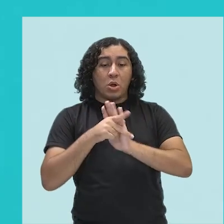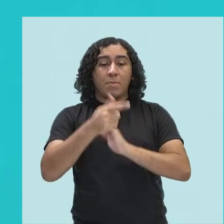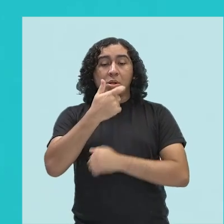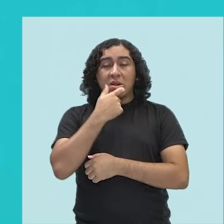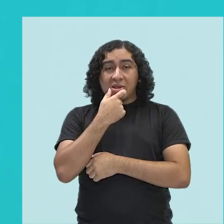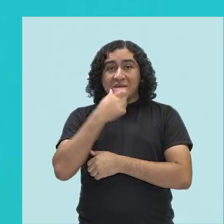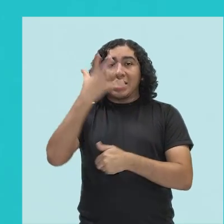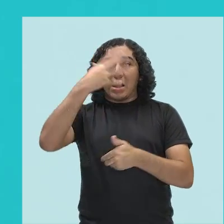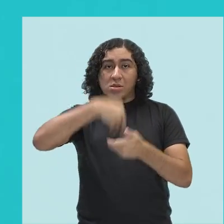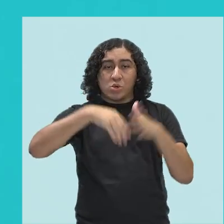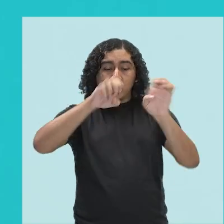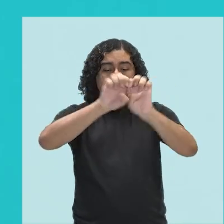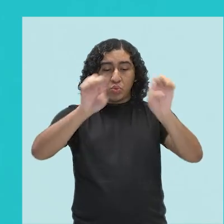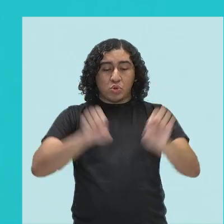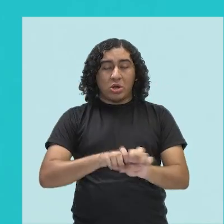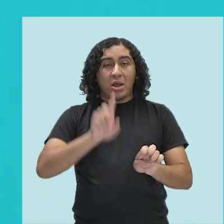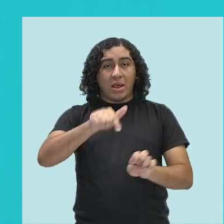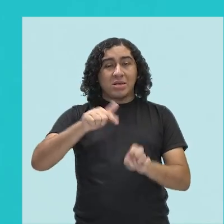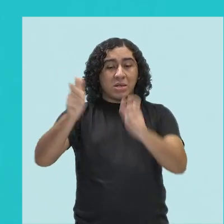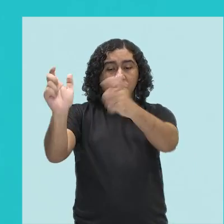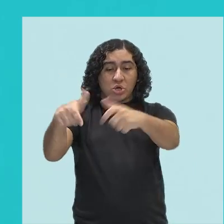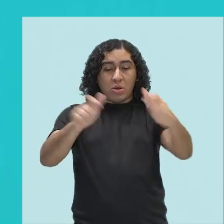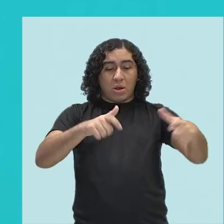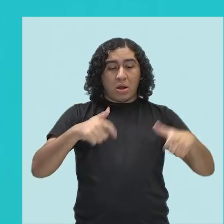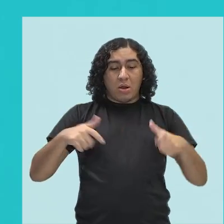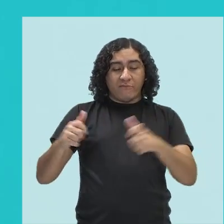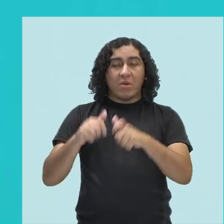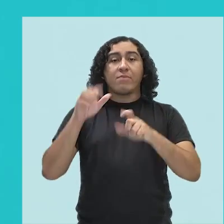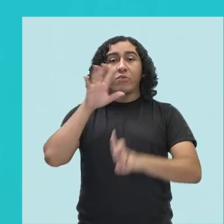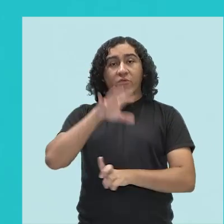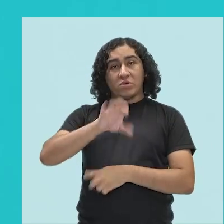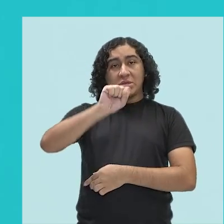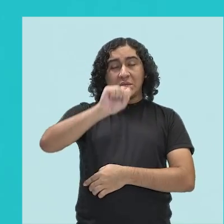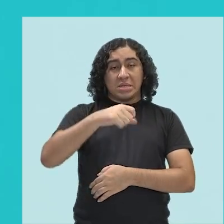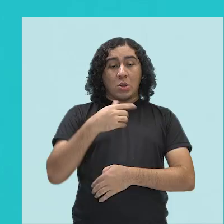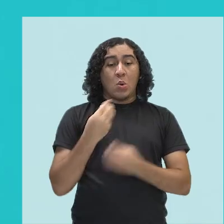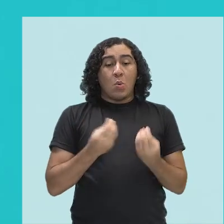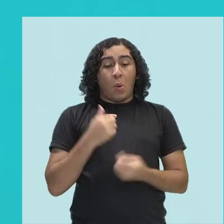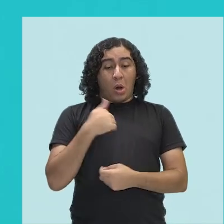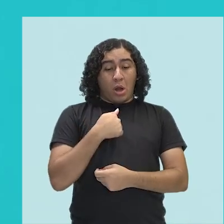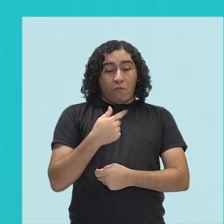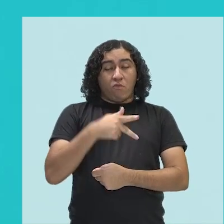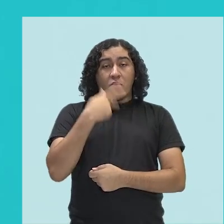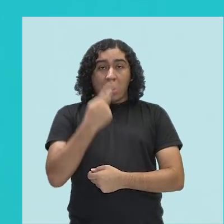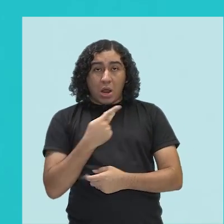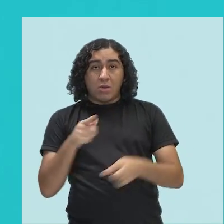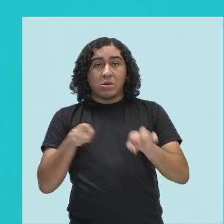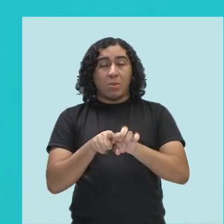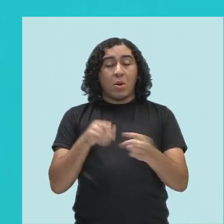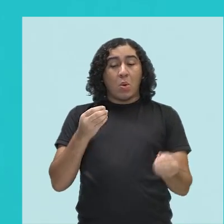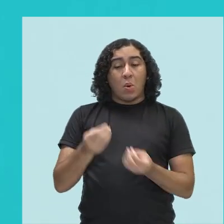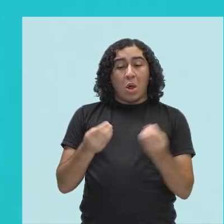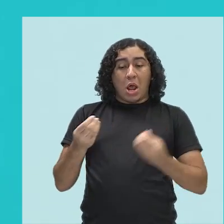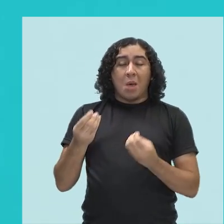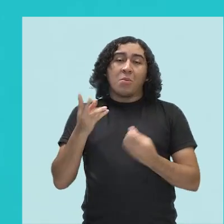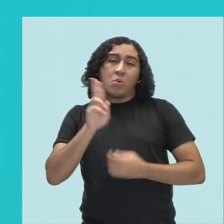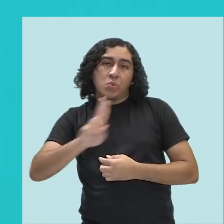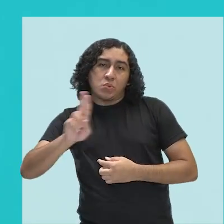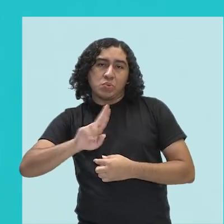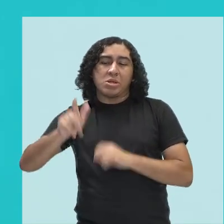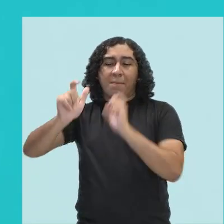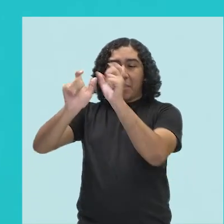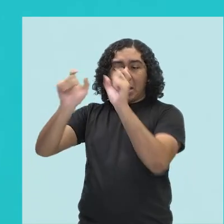né? Então, essa questão geográfica influencia muito no meu modo de falar, no meu sotaque,